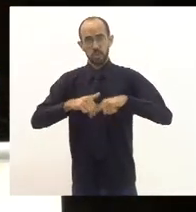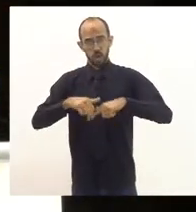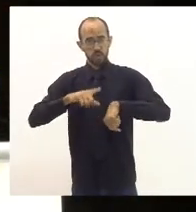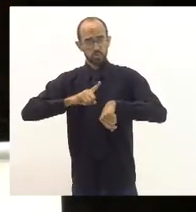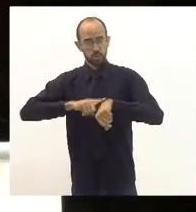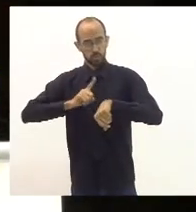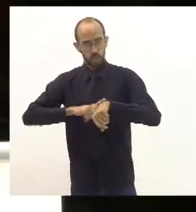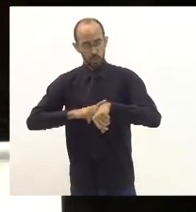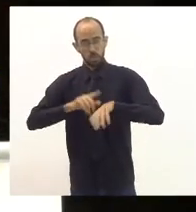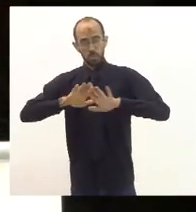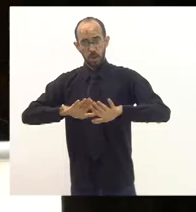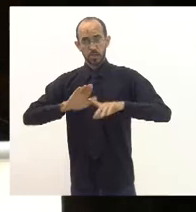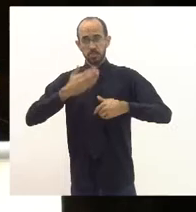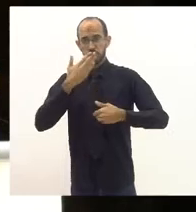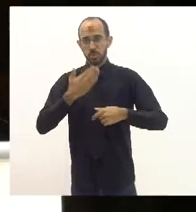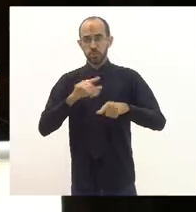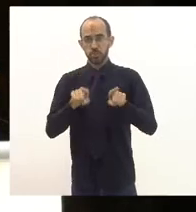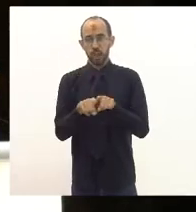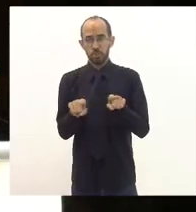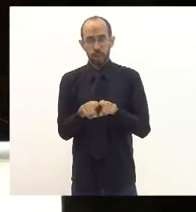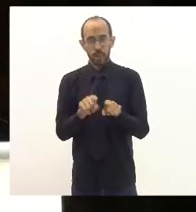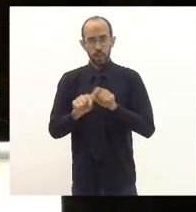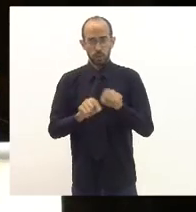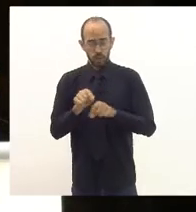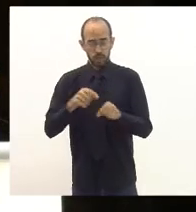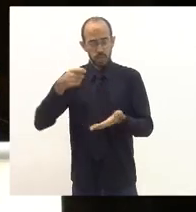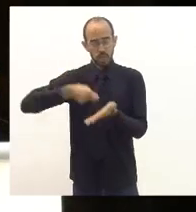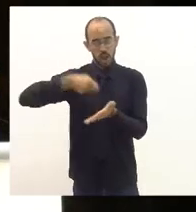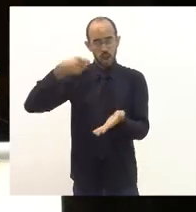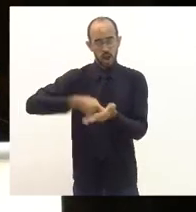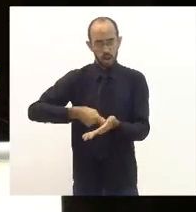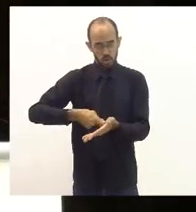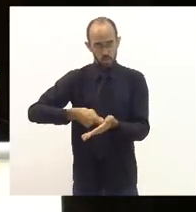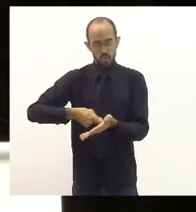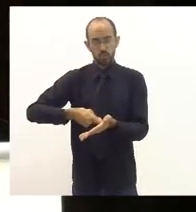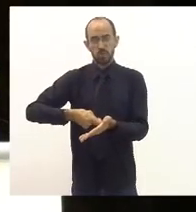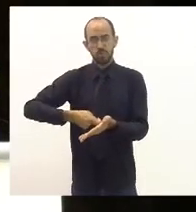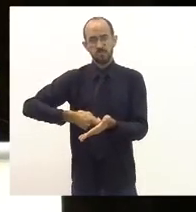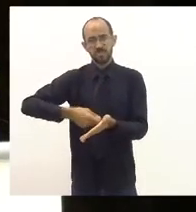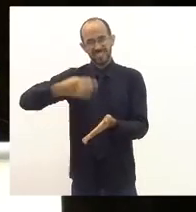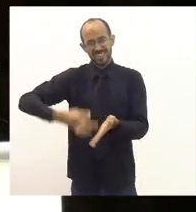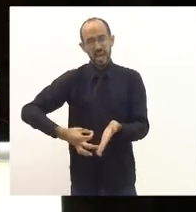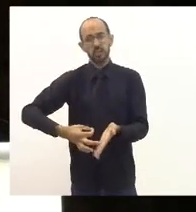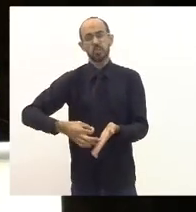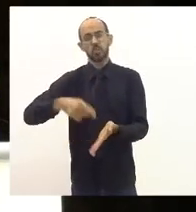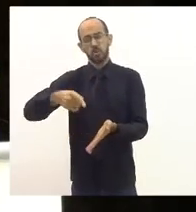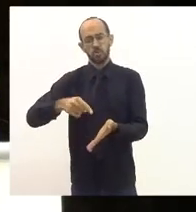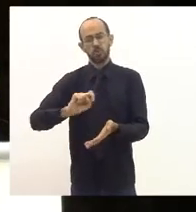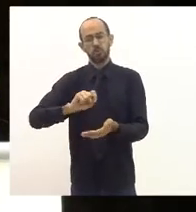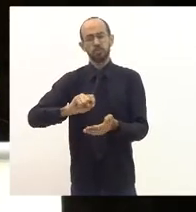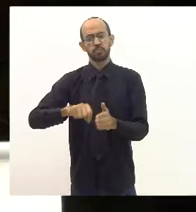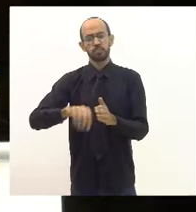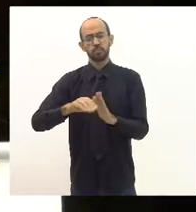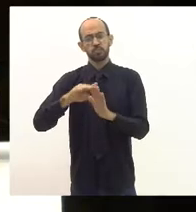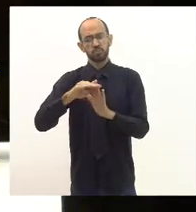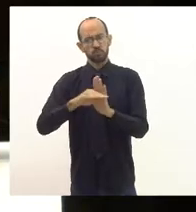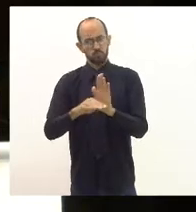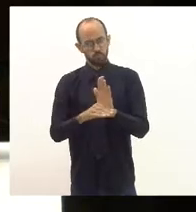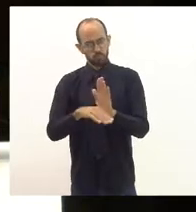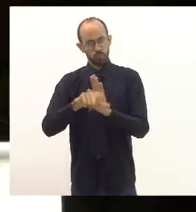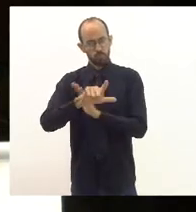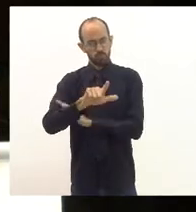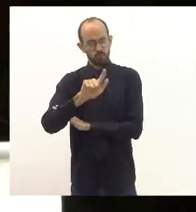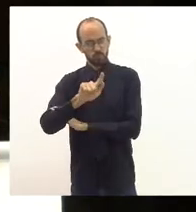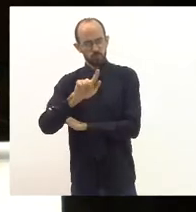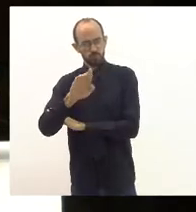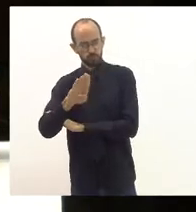dessa forma, pedindo que seja feita uma cobrança ostensiva em relação ao dossiê LGBT. Vou entregar o